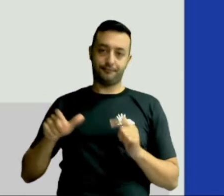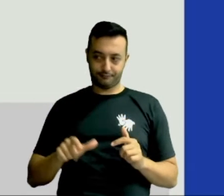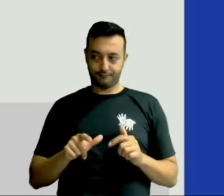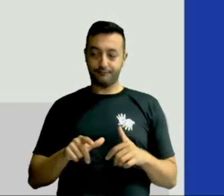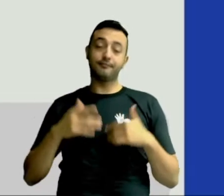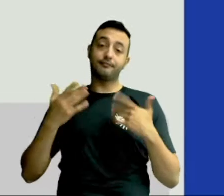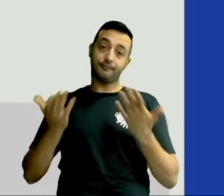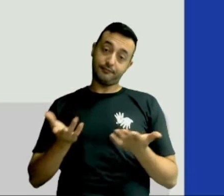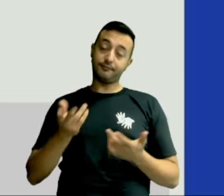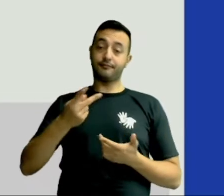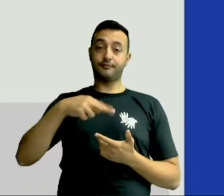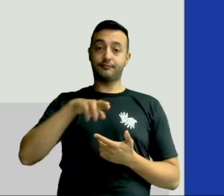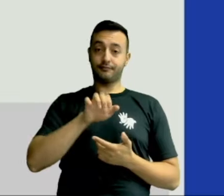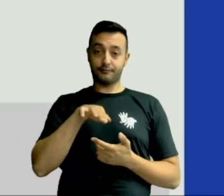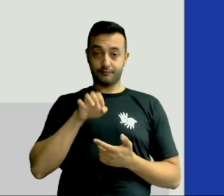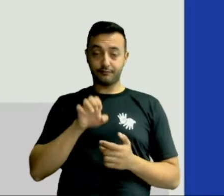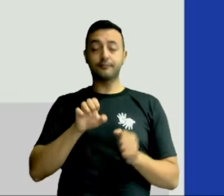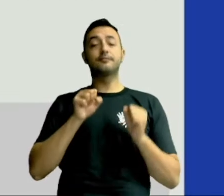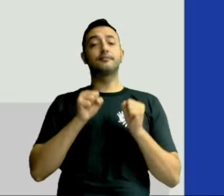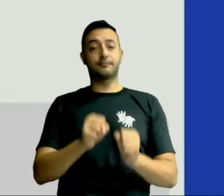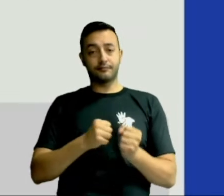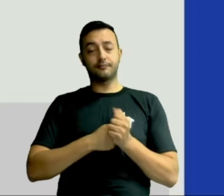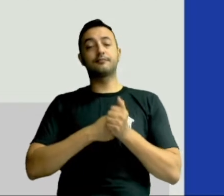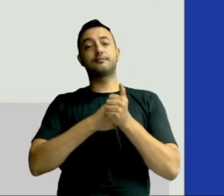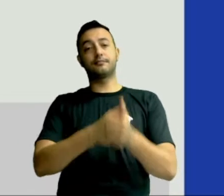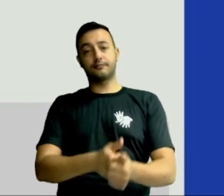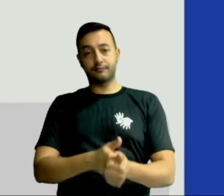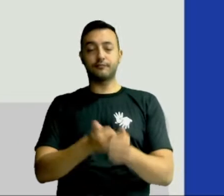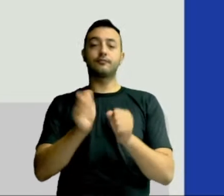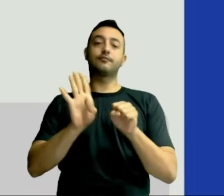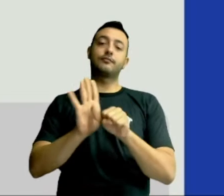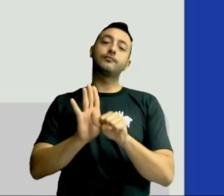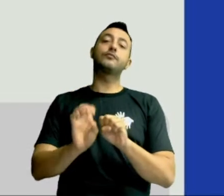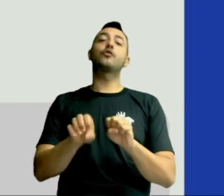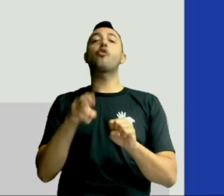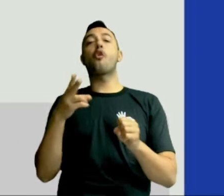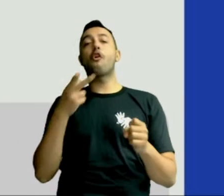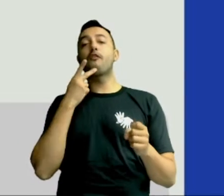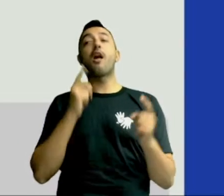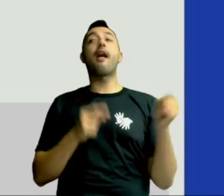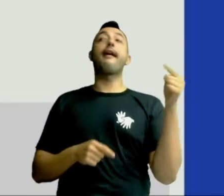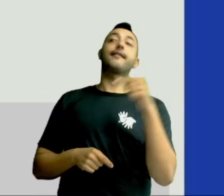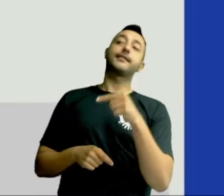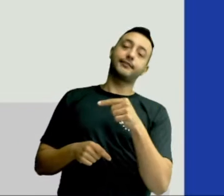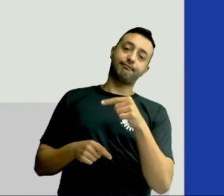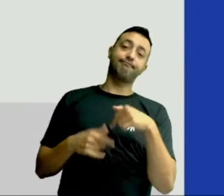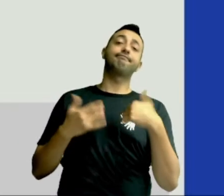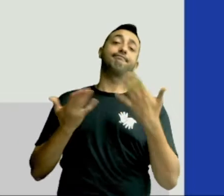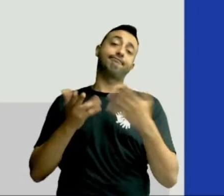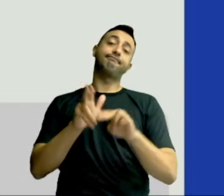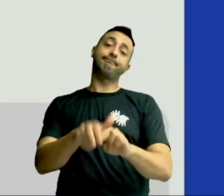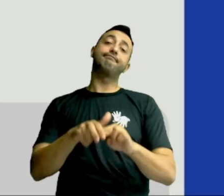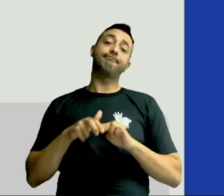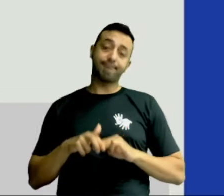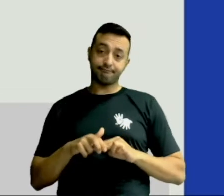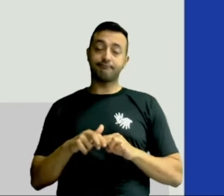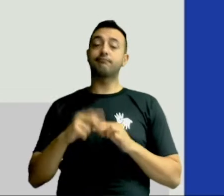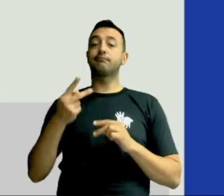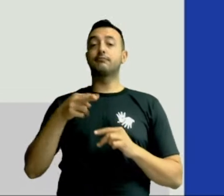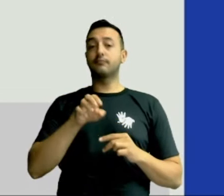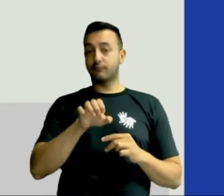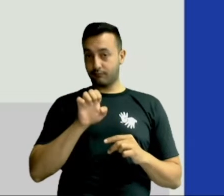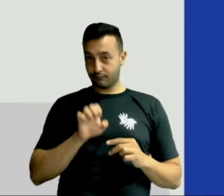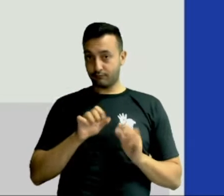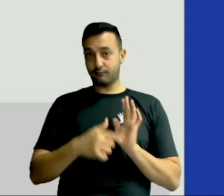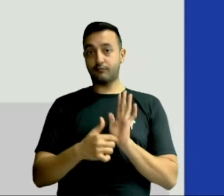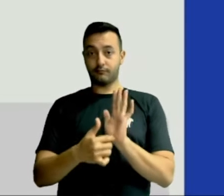esse tipo de pronome pode acompanhar um substantivo ou se referia a ele então por ao vivo os